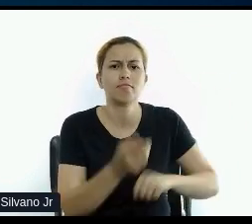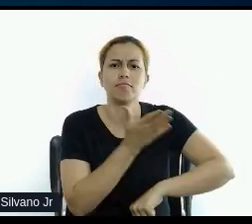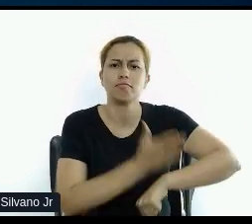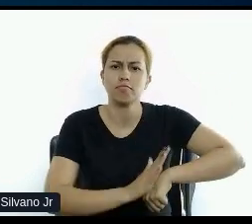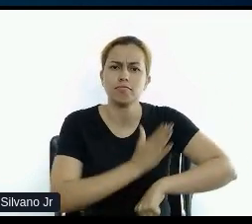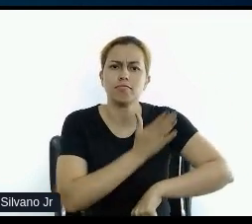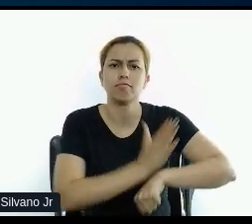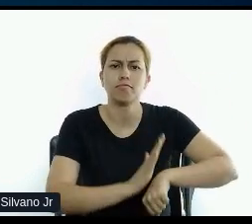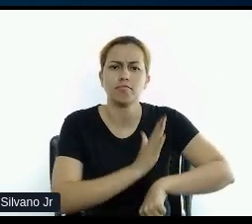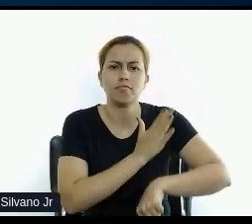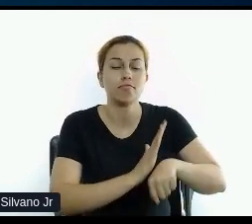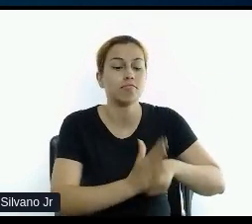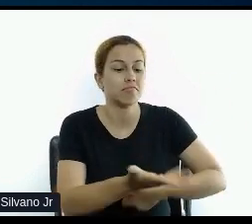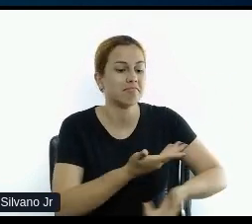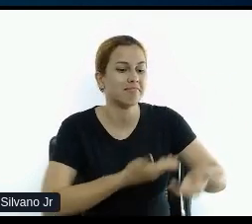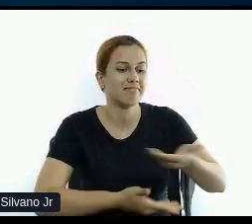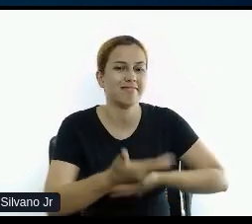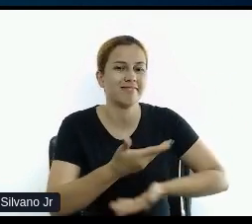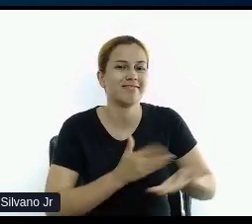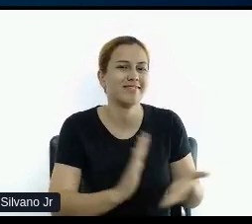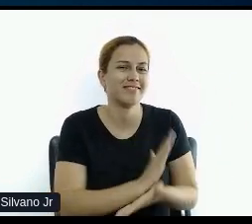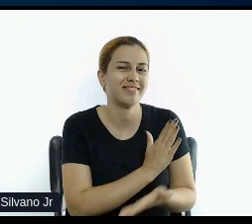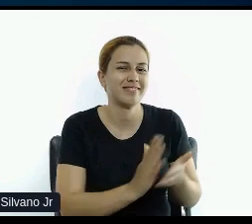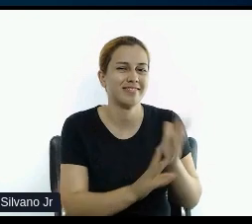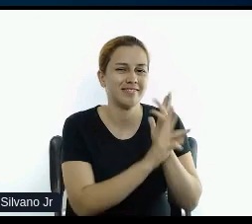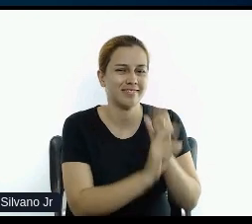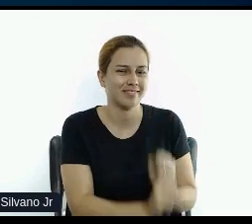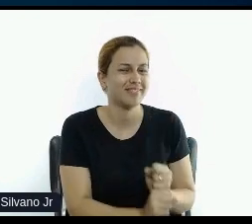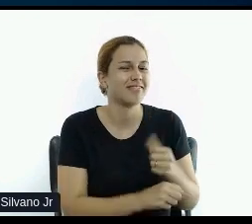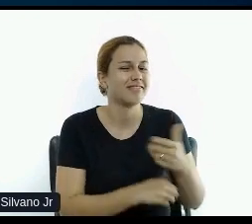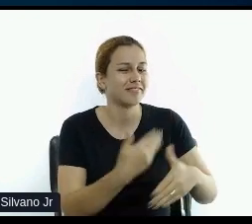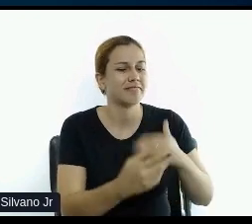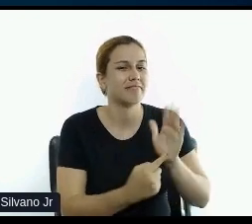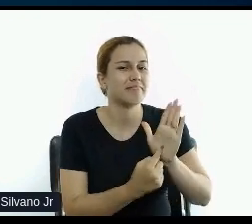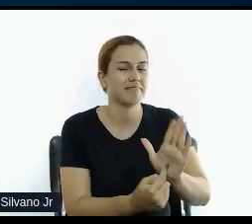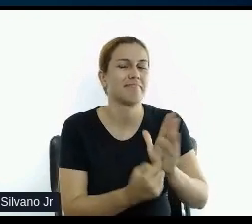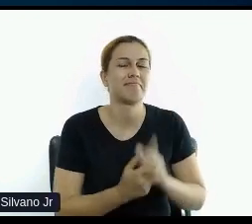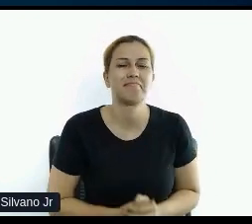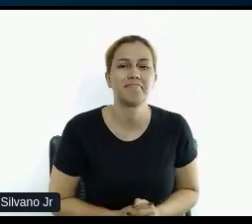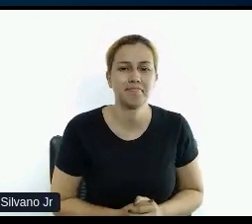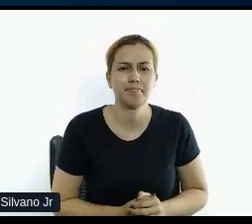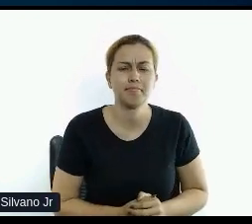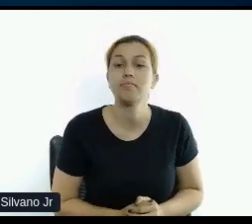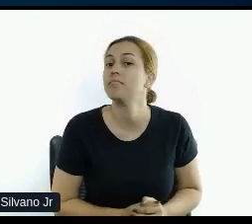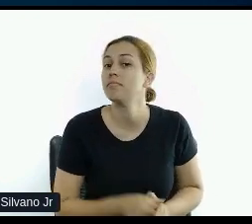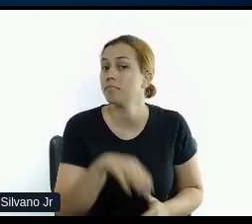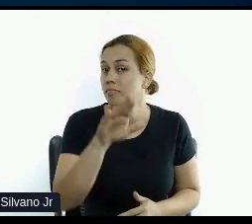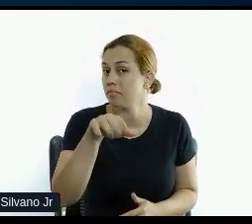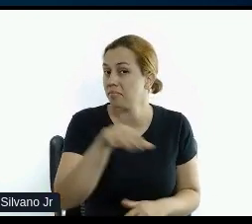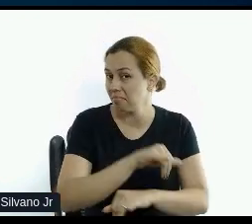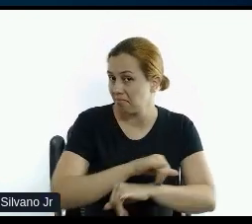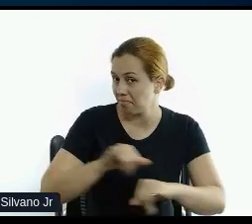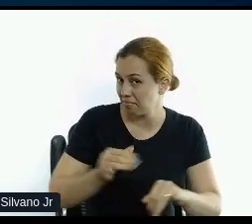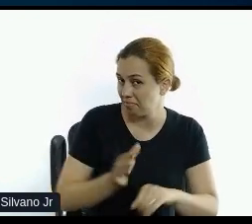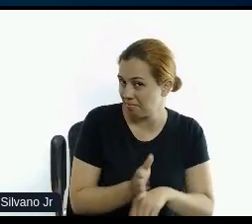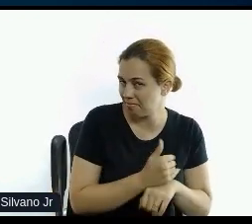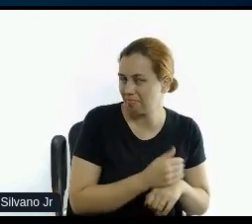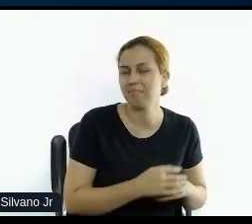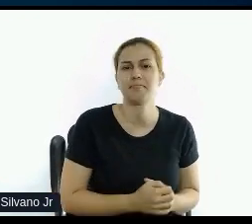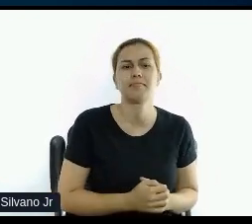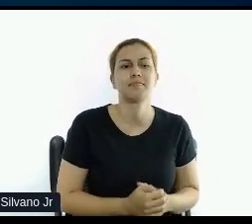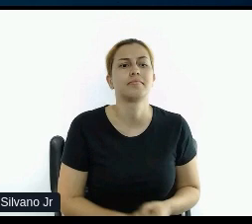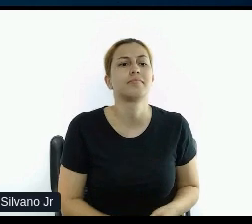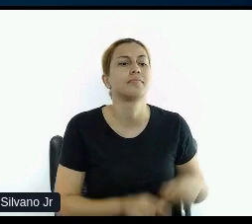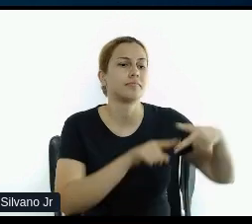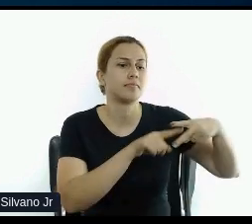compartilhar alguns resultados com vocês já, né? Mas, o que é que eu adianto? Primeiro ponto, a ferramenta do